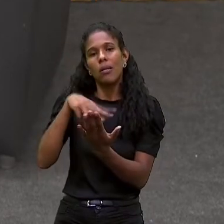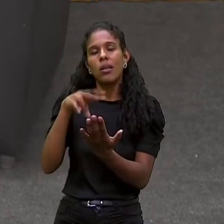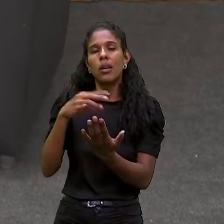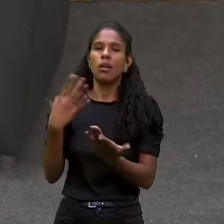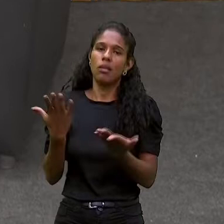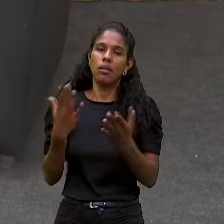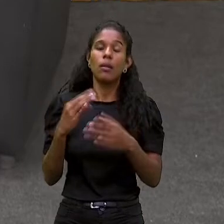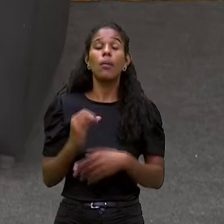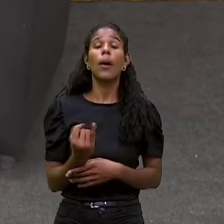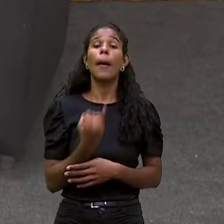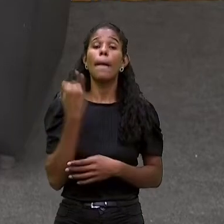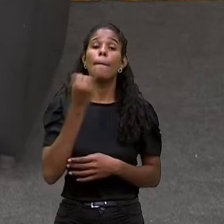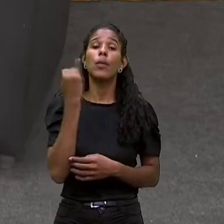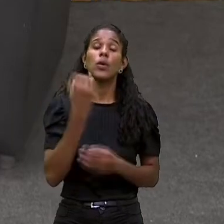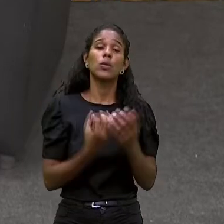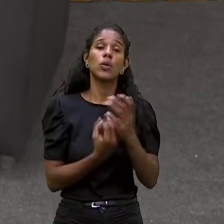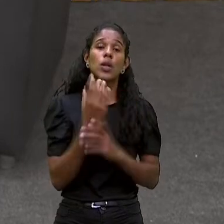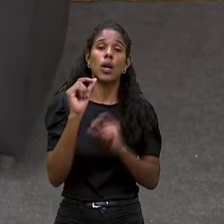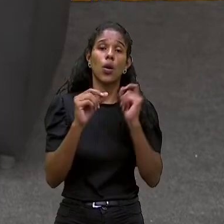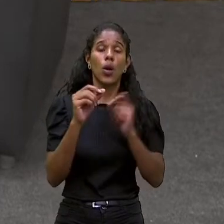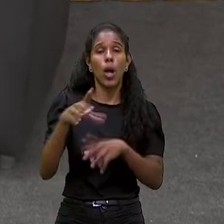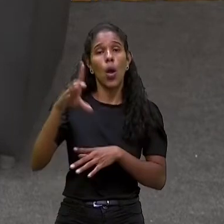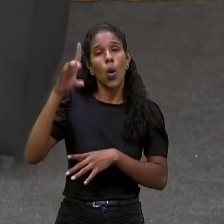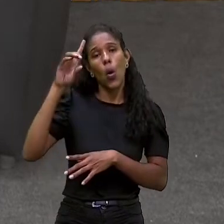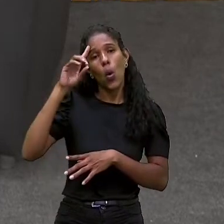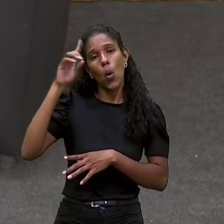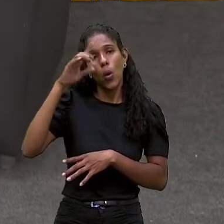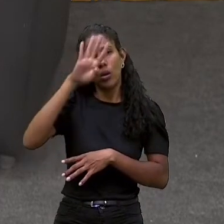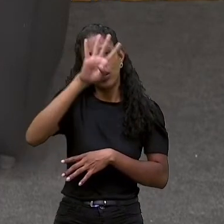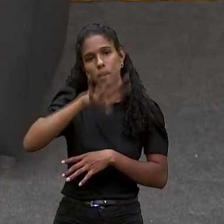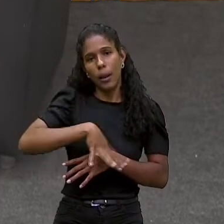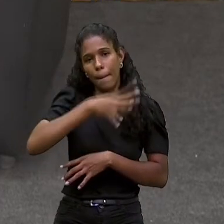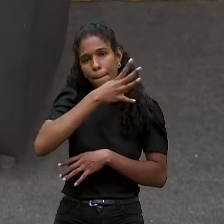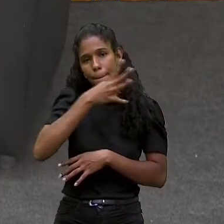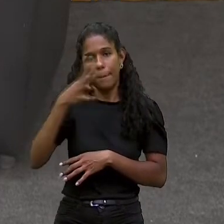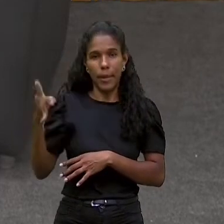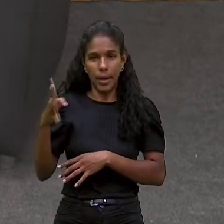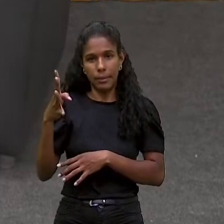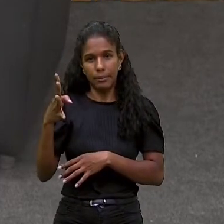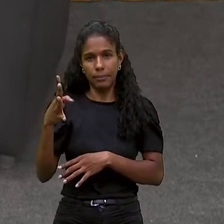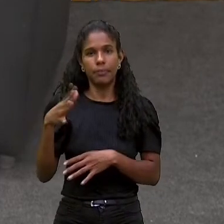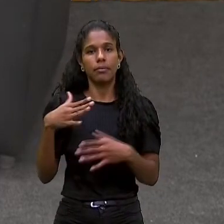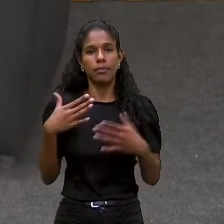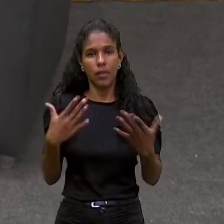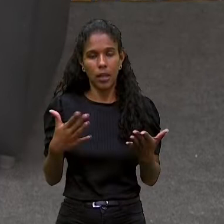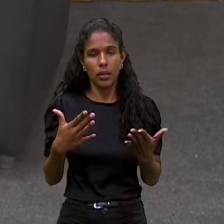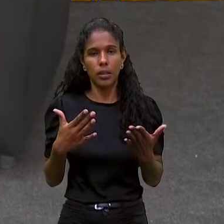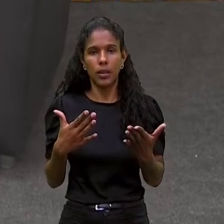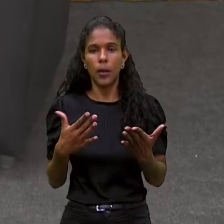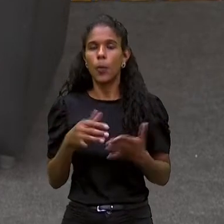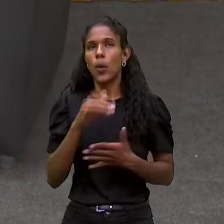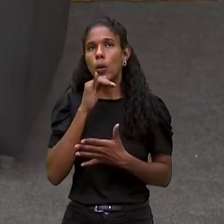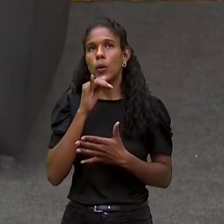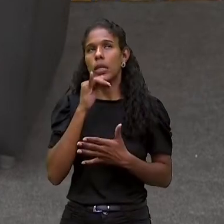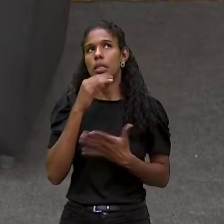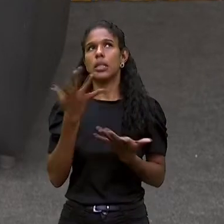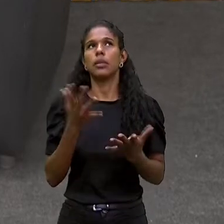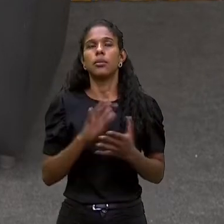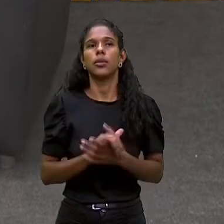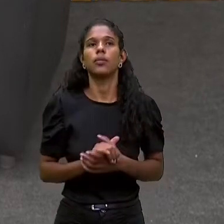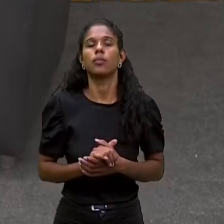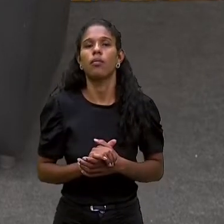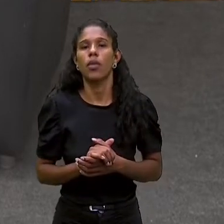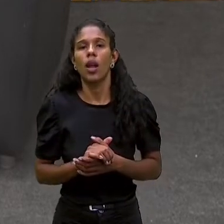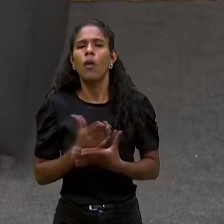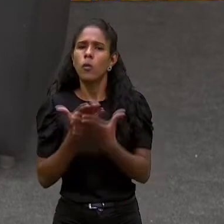uma anotação, ir para o papel. Anotar o que é que você faz durante o dia. Quanto tempo você gasta? Se você faz